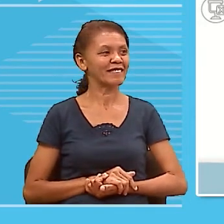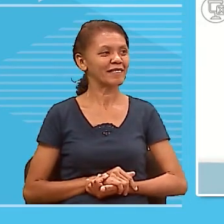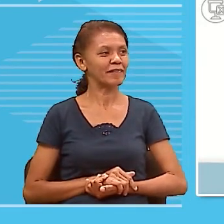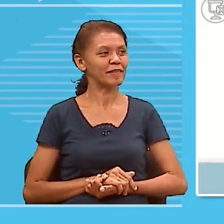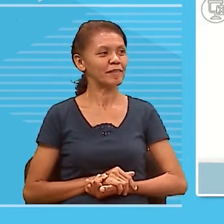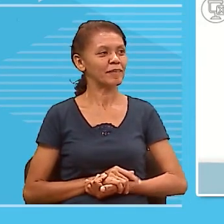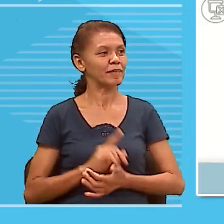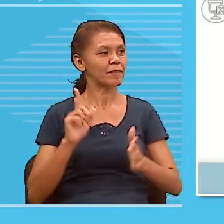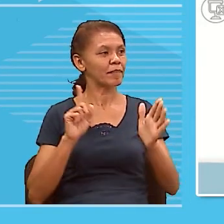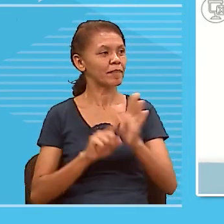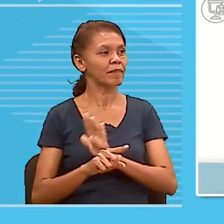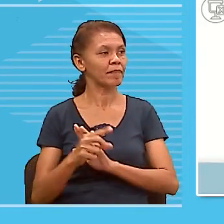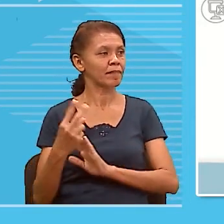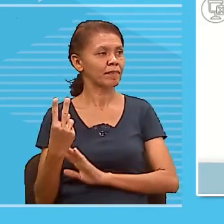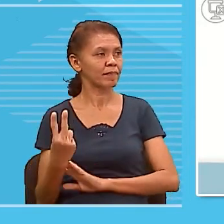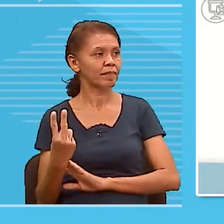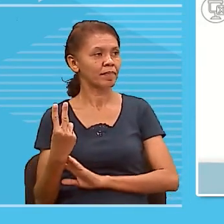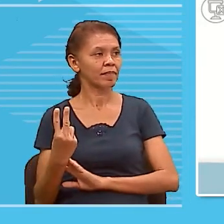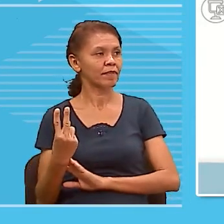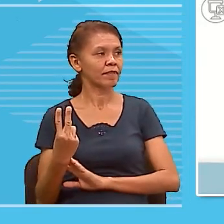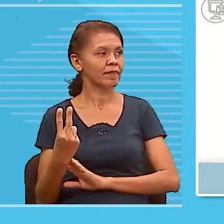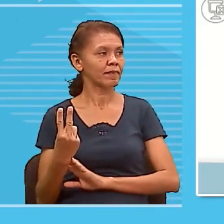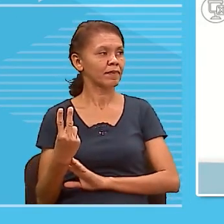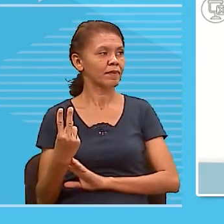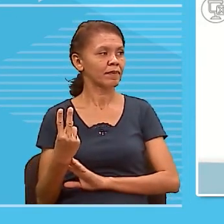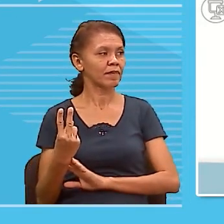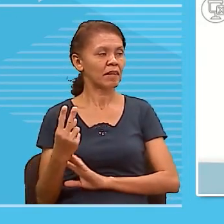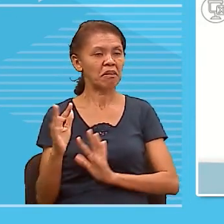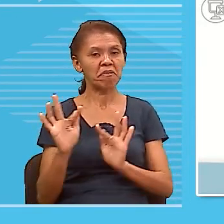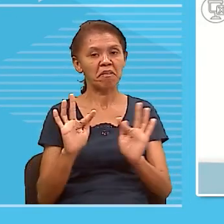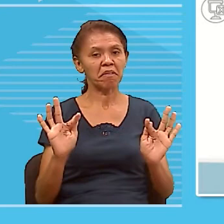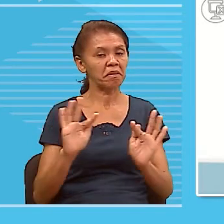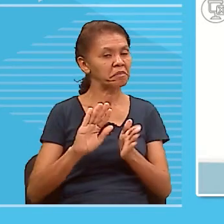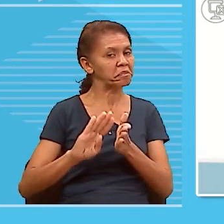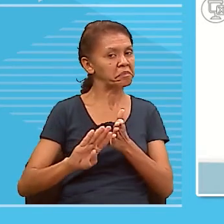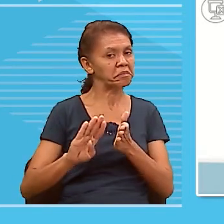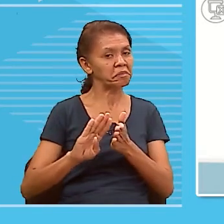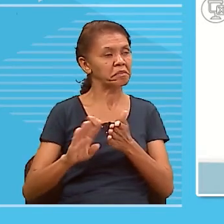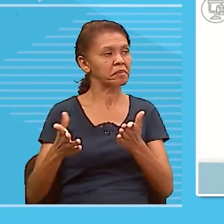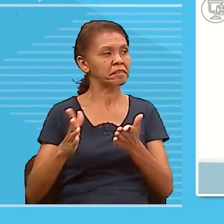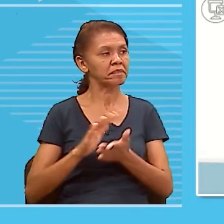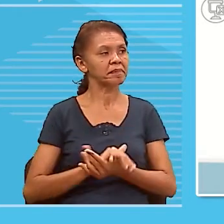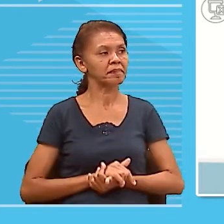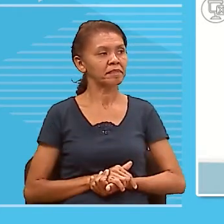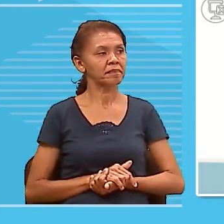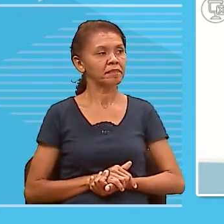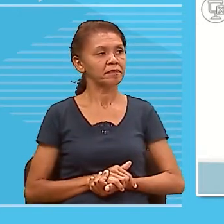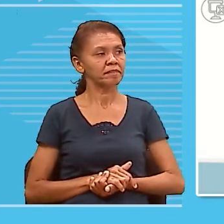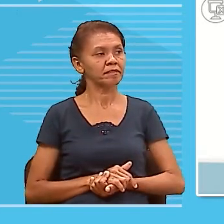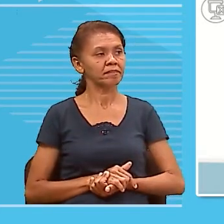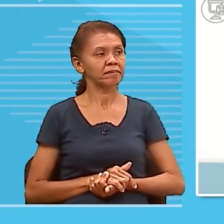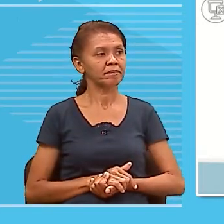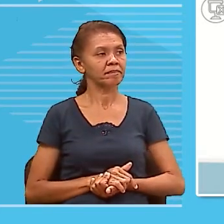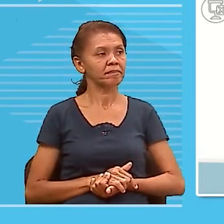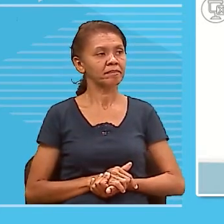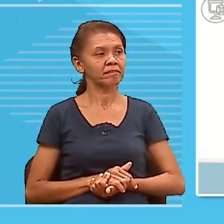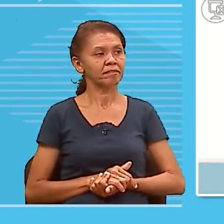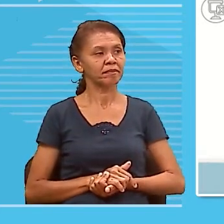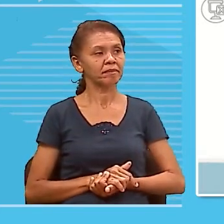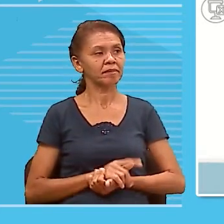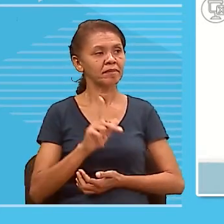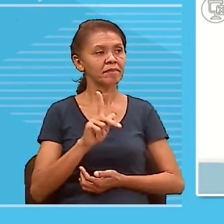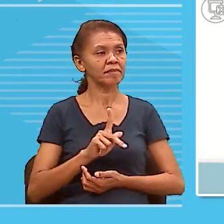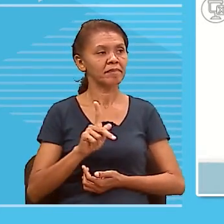nessa questão 2 eu omiti o texto tá porque eu eu não